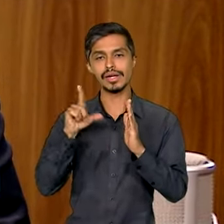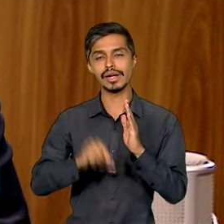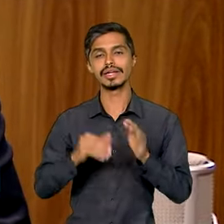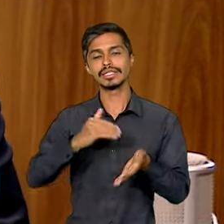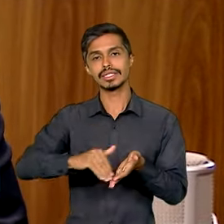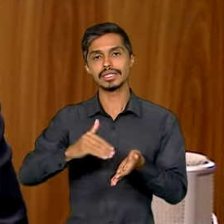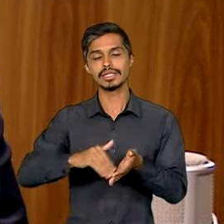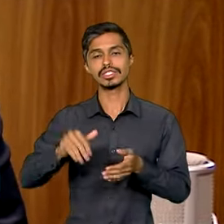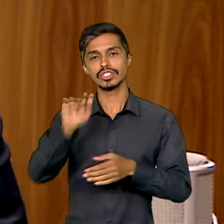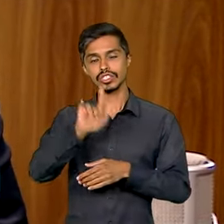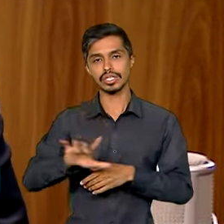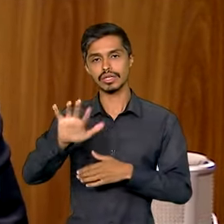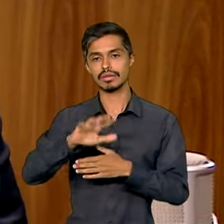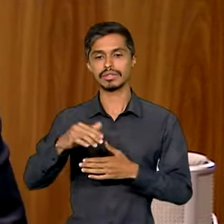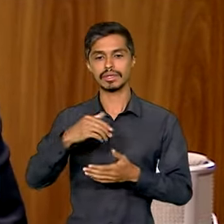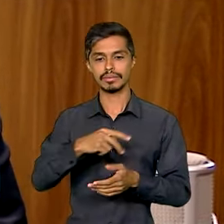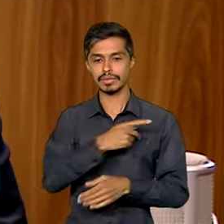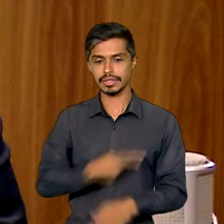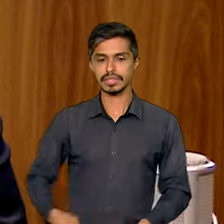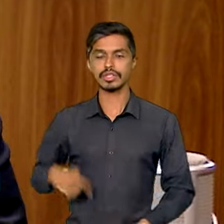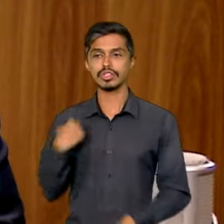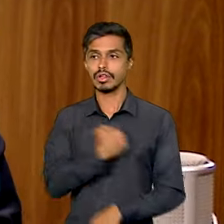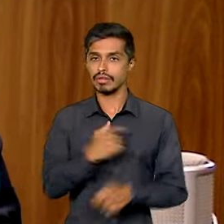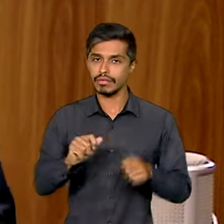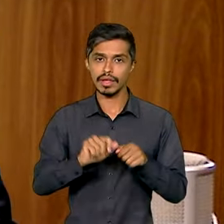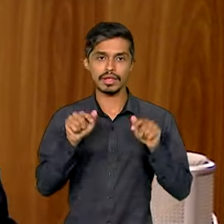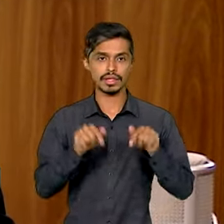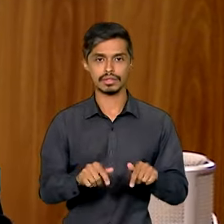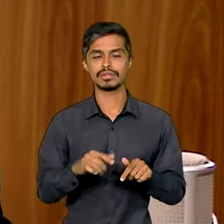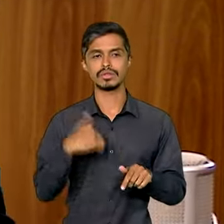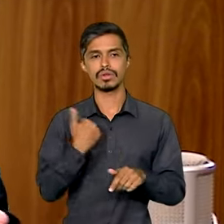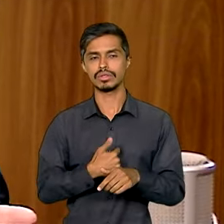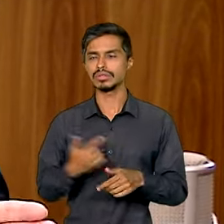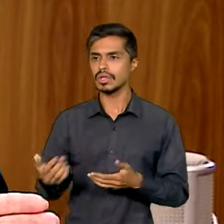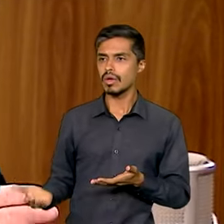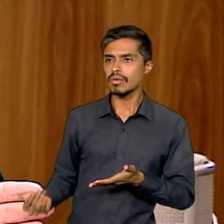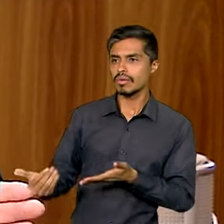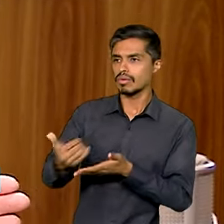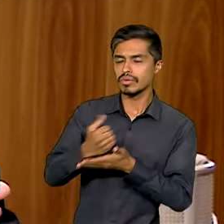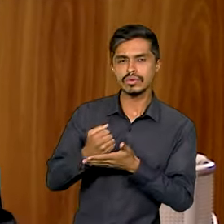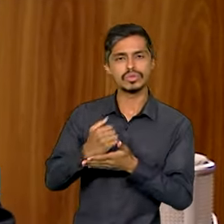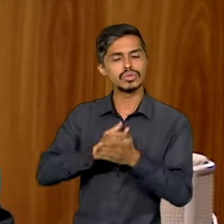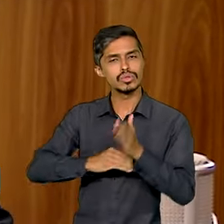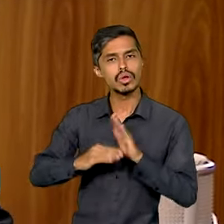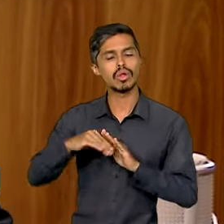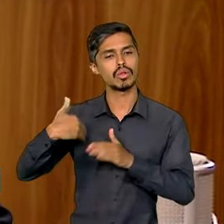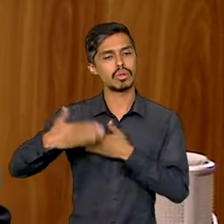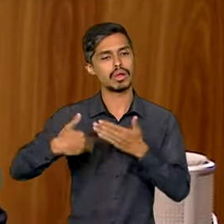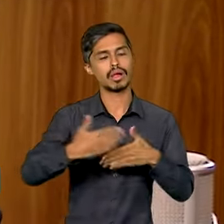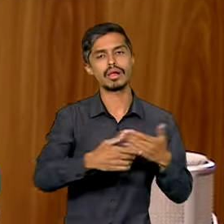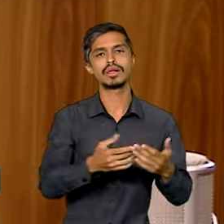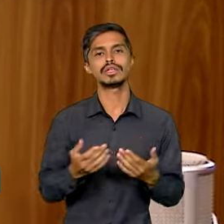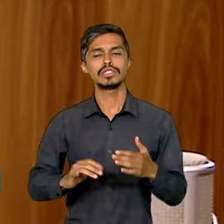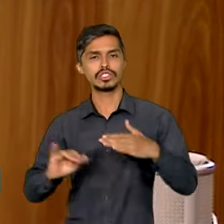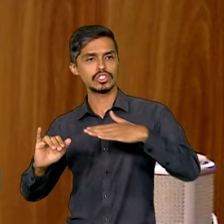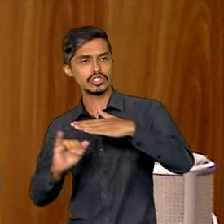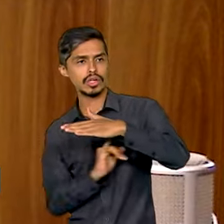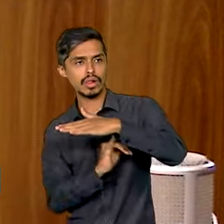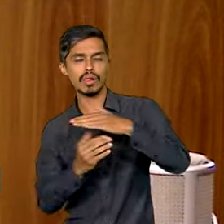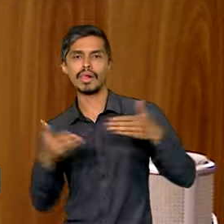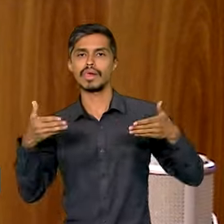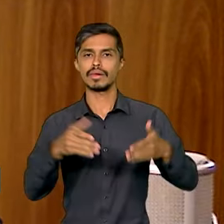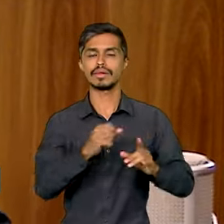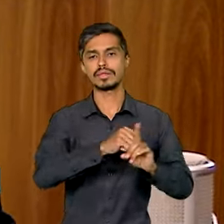Secretaria-Geral da Presidência. E assim estamos fazendo. Nós estamos recompondo todo o processo de institucionalização da